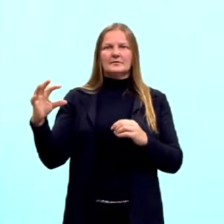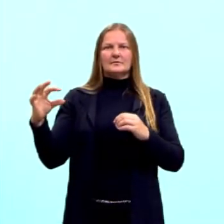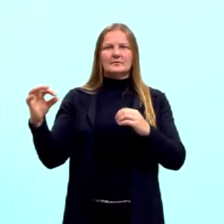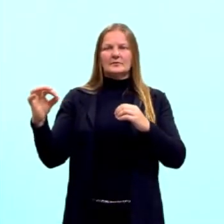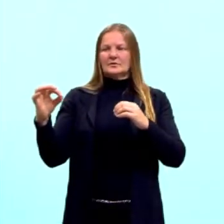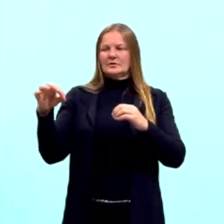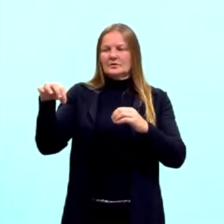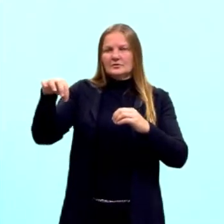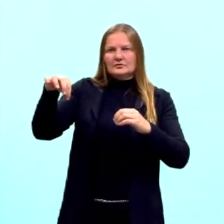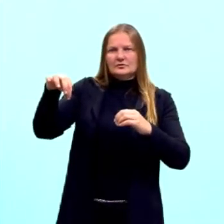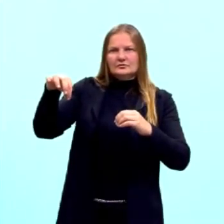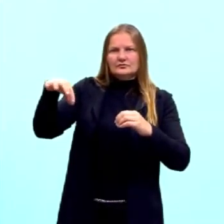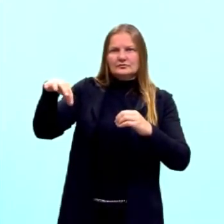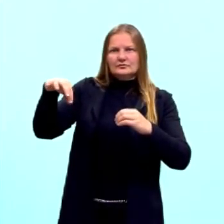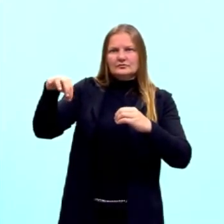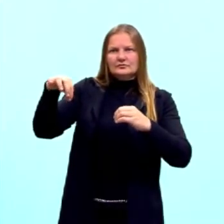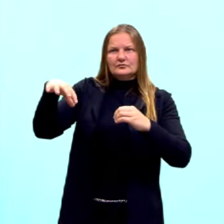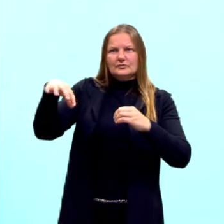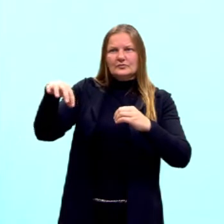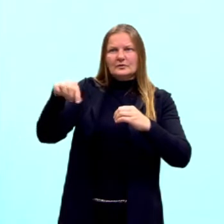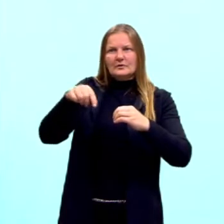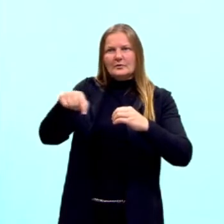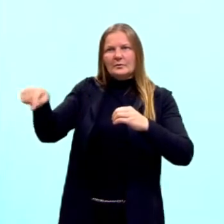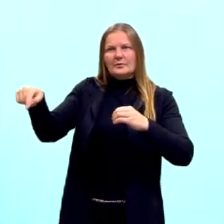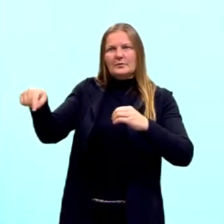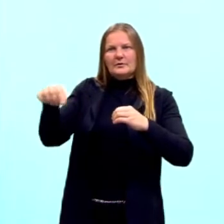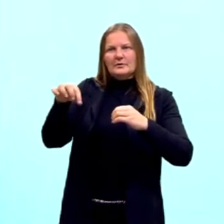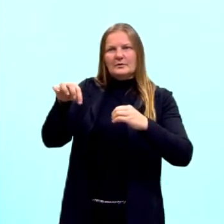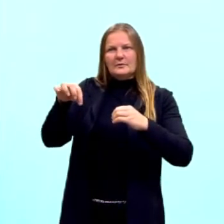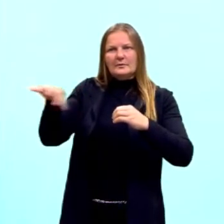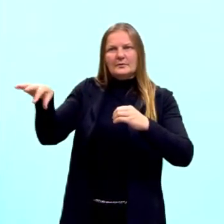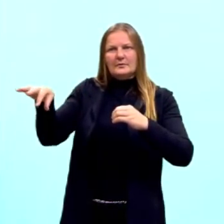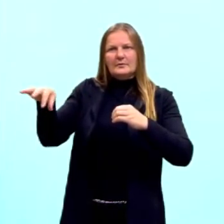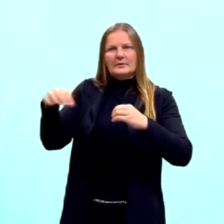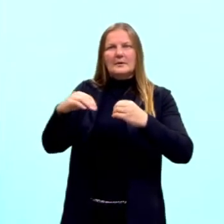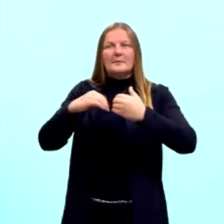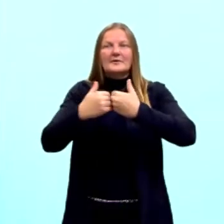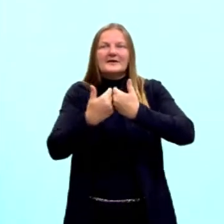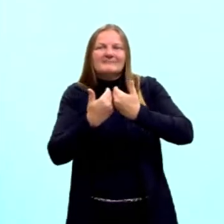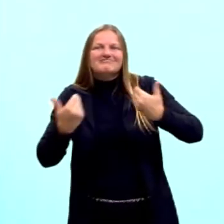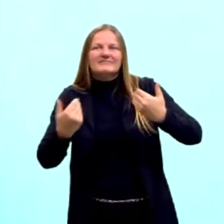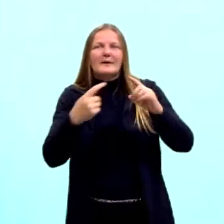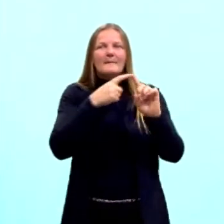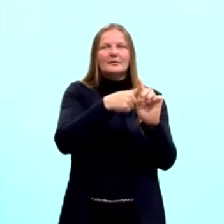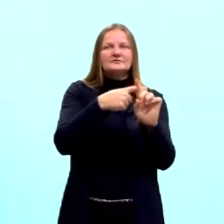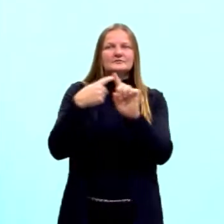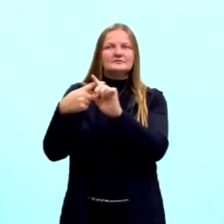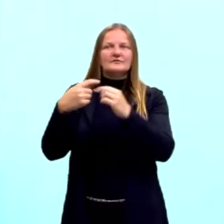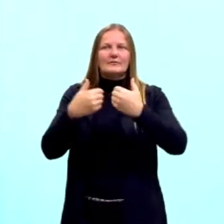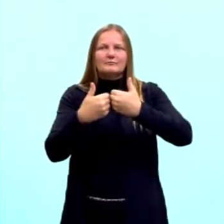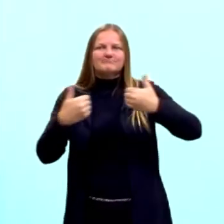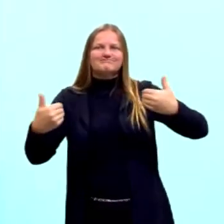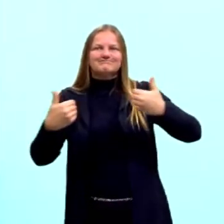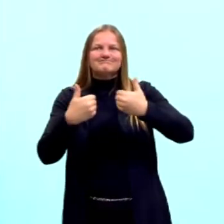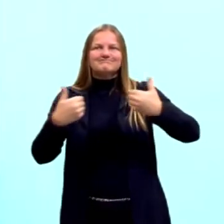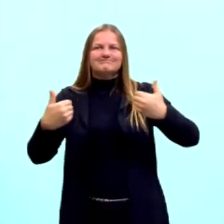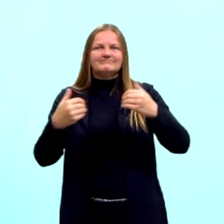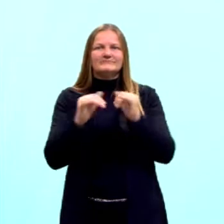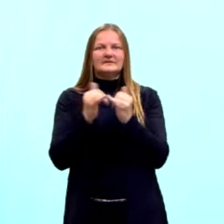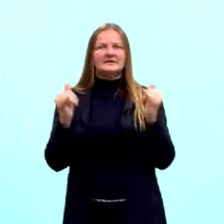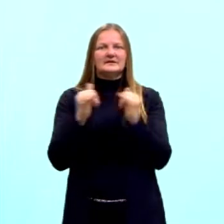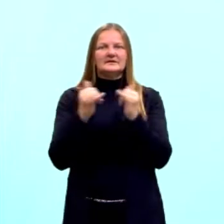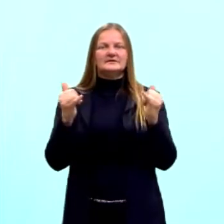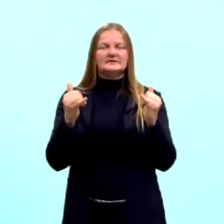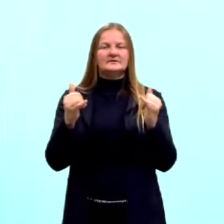Essa essa carga aqui ela vai então se movimentar né então a gente disse que ela tem uma energia